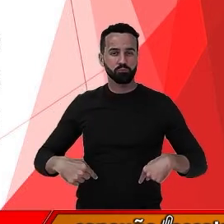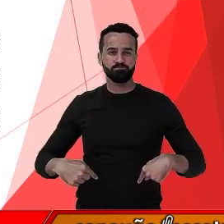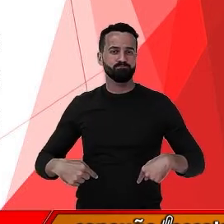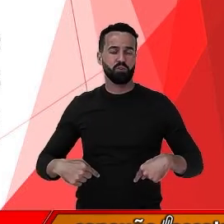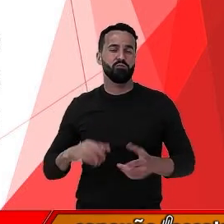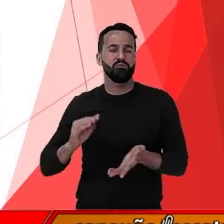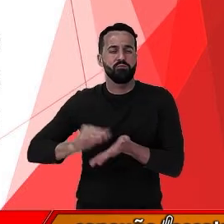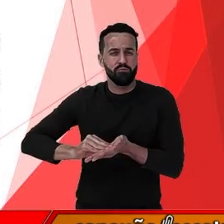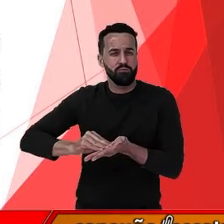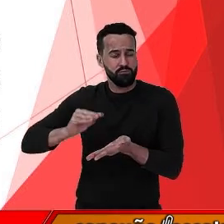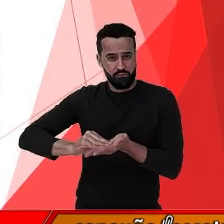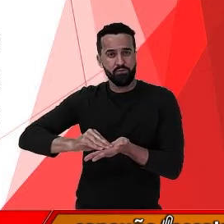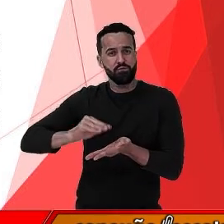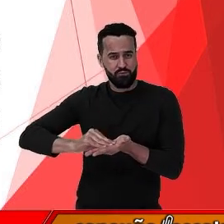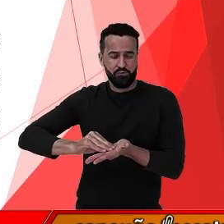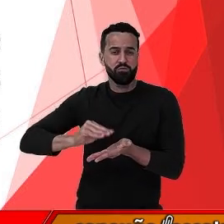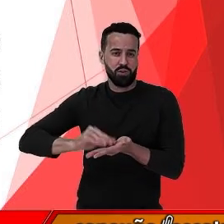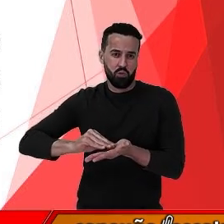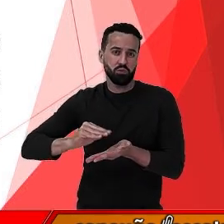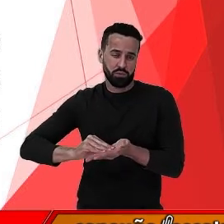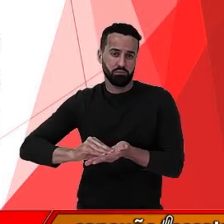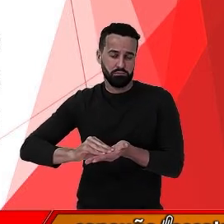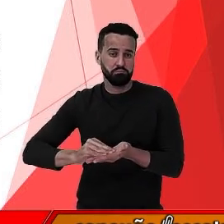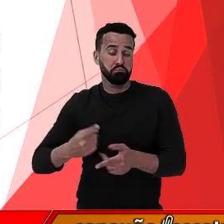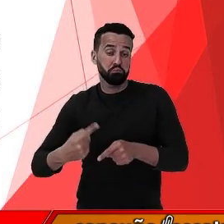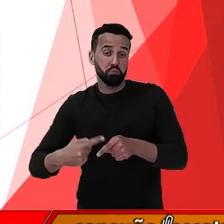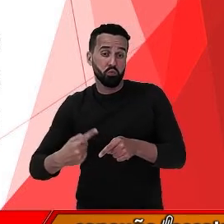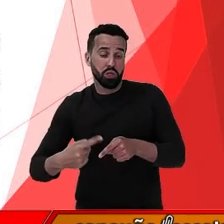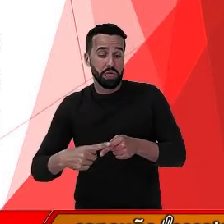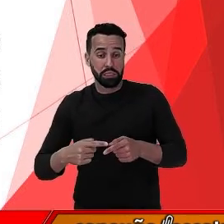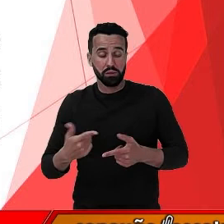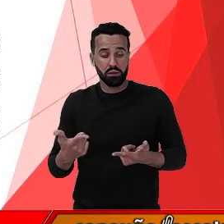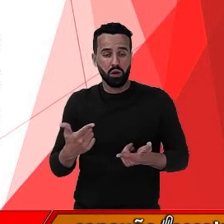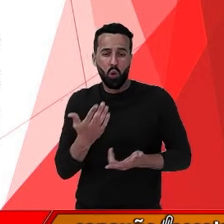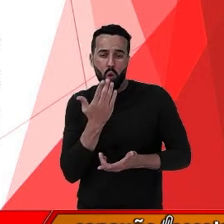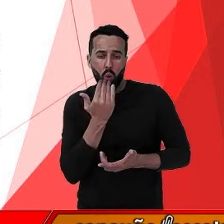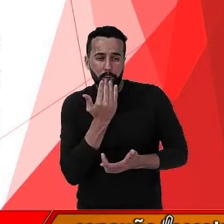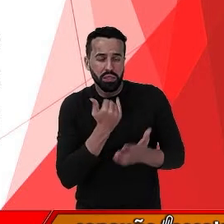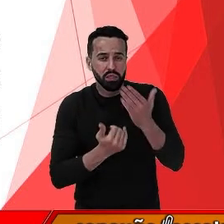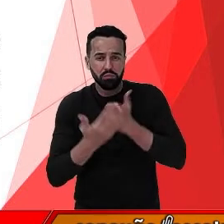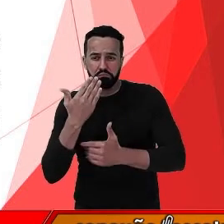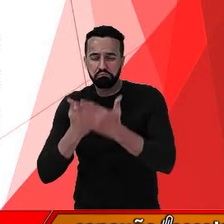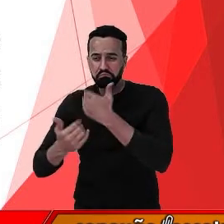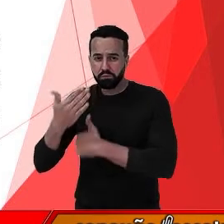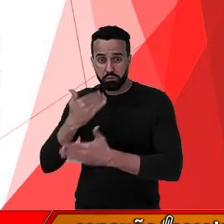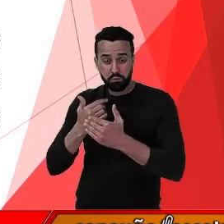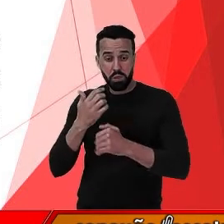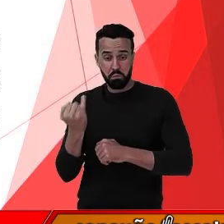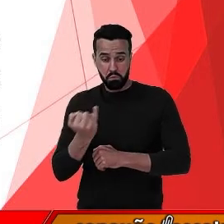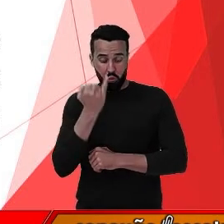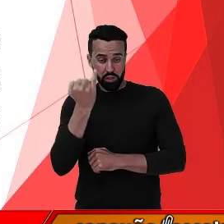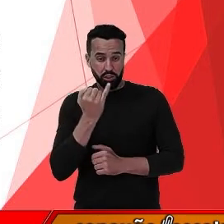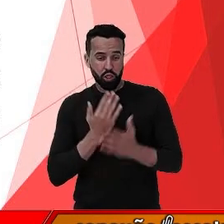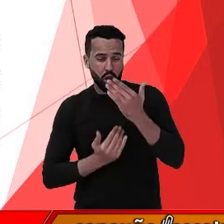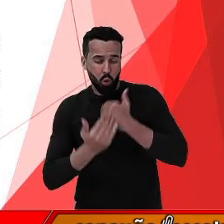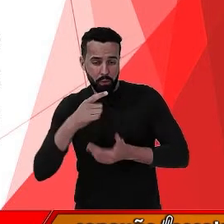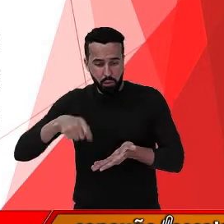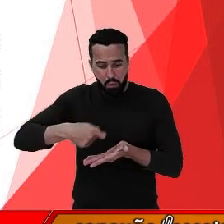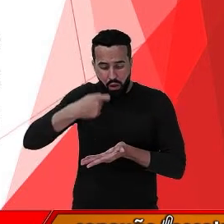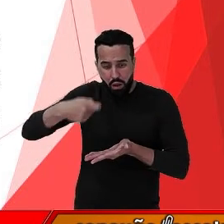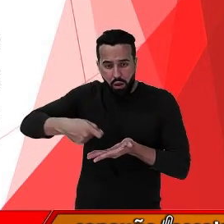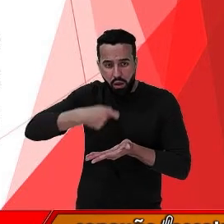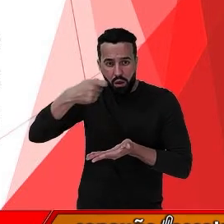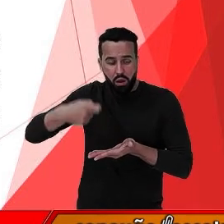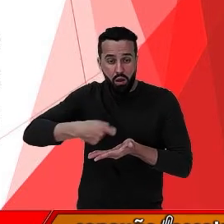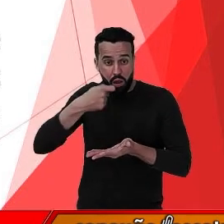existe quando não há a capacidade de obter comida suficiente para atingir ali os